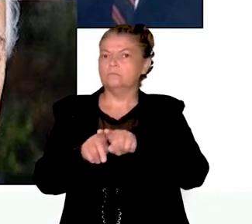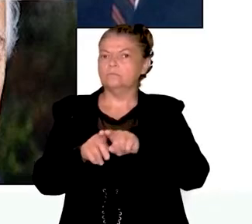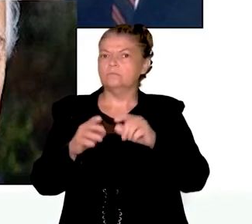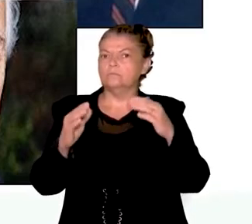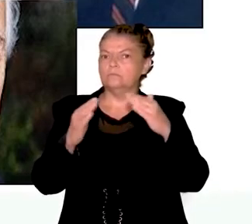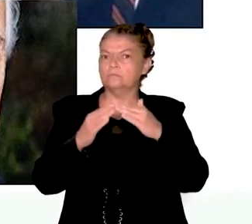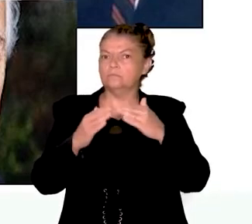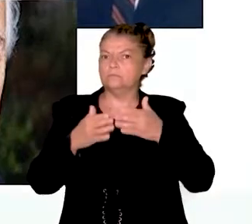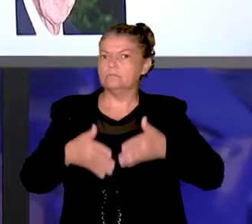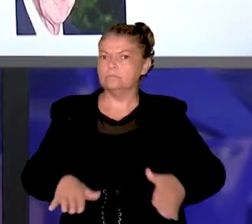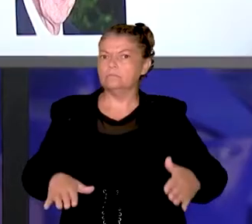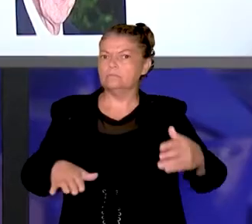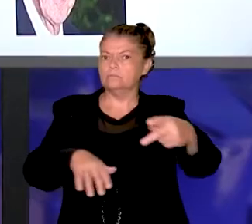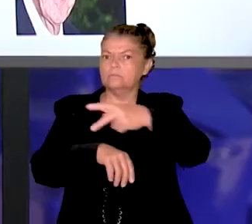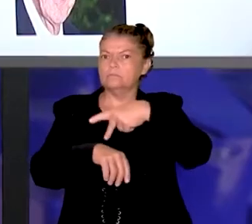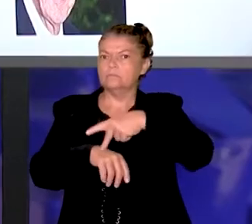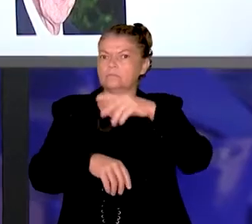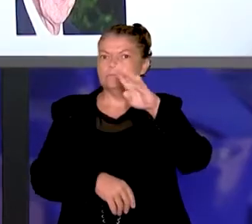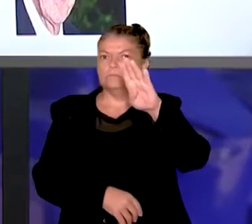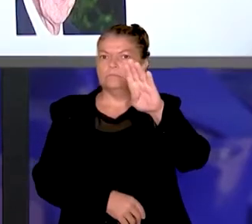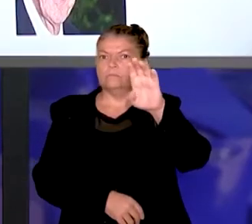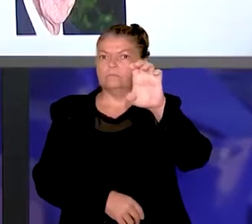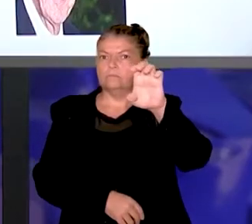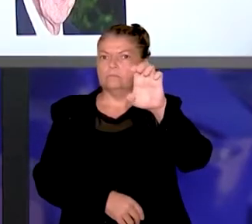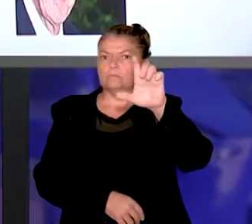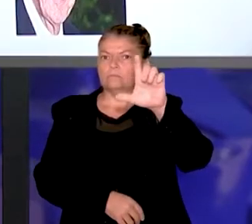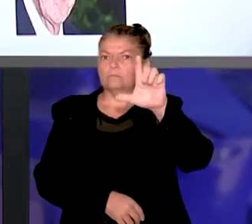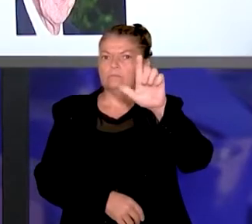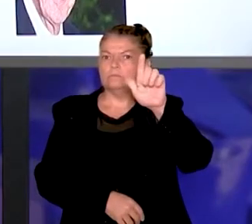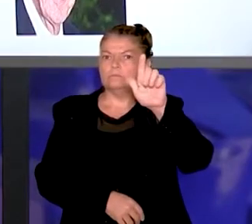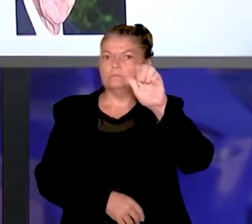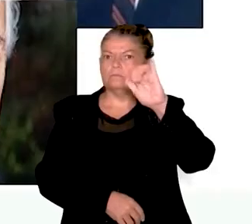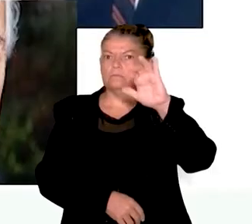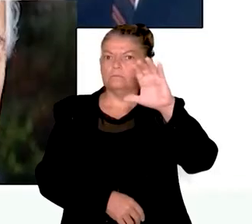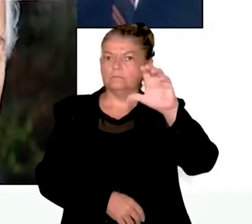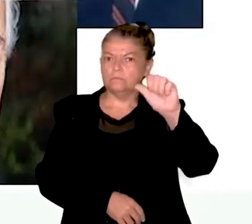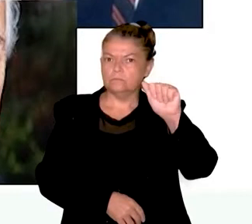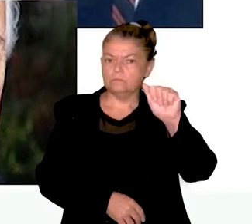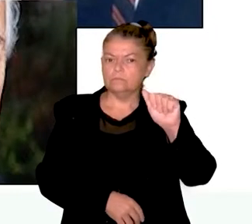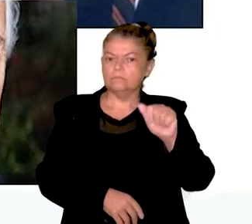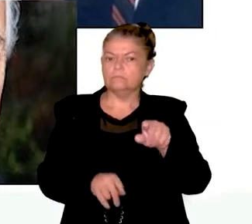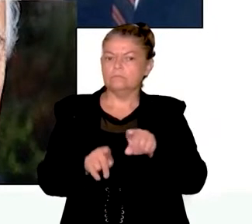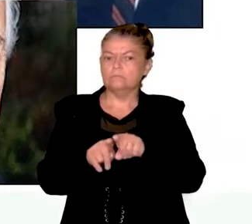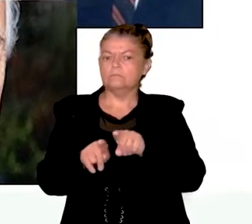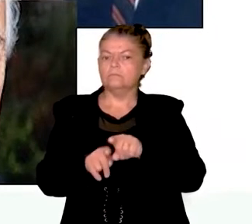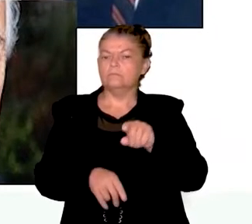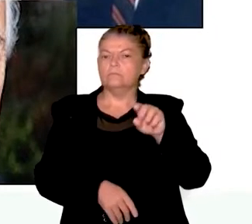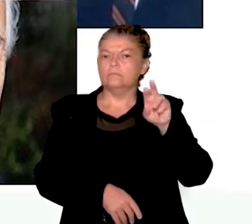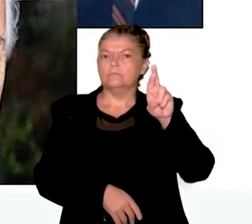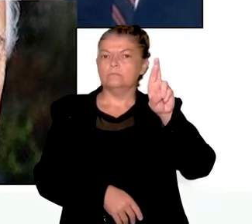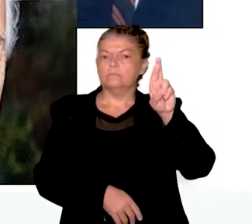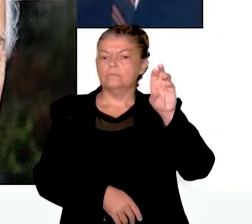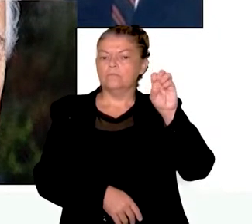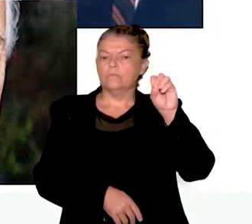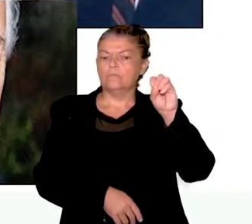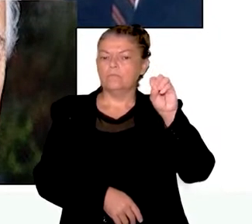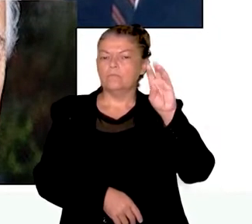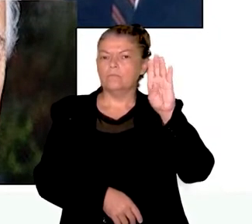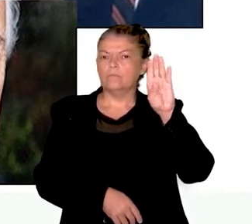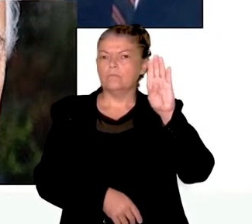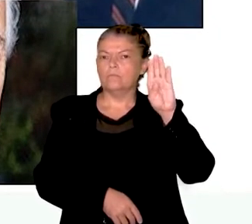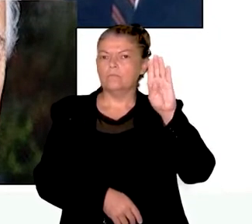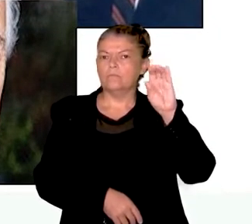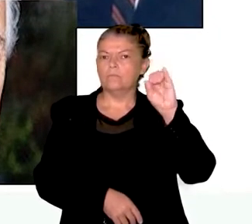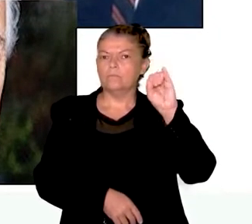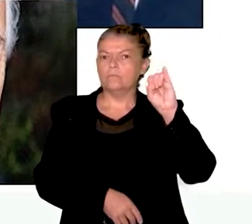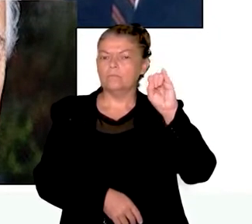grande geógrafo e cartógrafo, desenhista de mapas: Arthur Robson, de 1915,